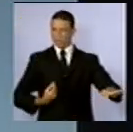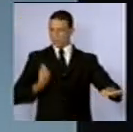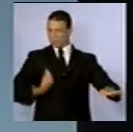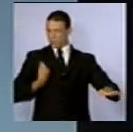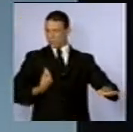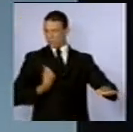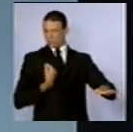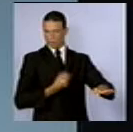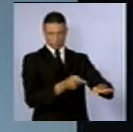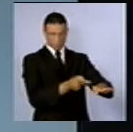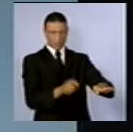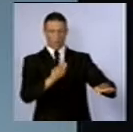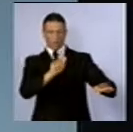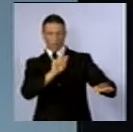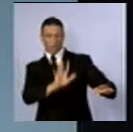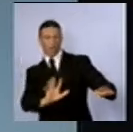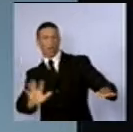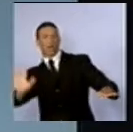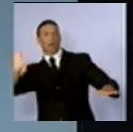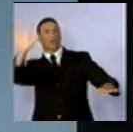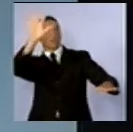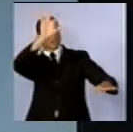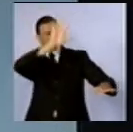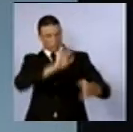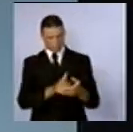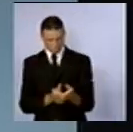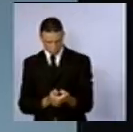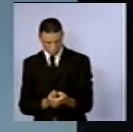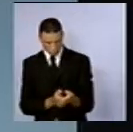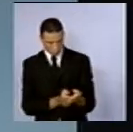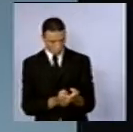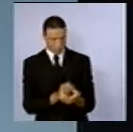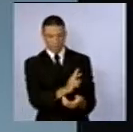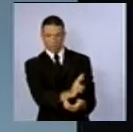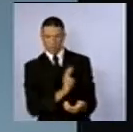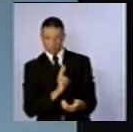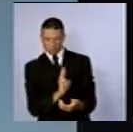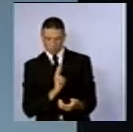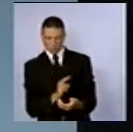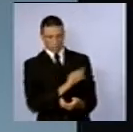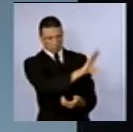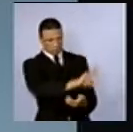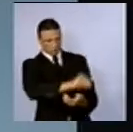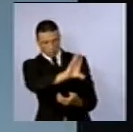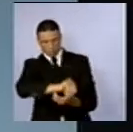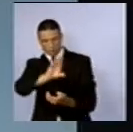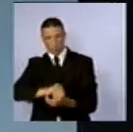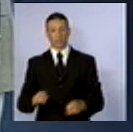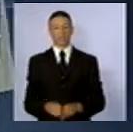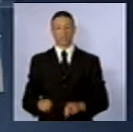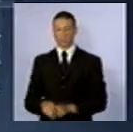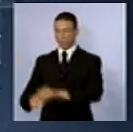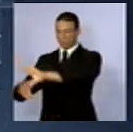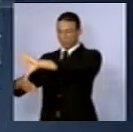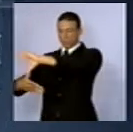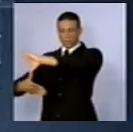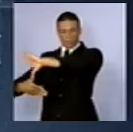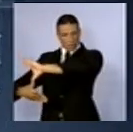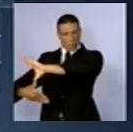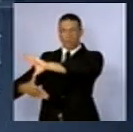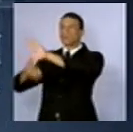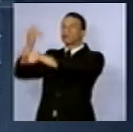espaço geográfico e a partir daí a partir desta informação e a partir dos mapas Que nós tínhamos das linhas de